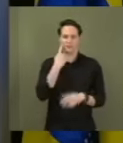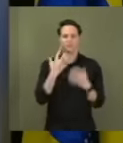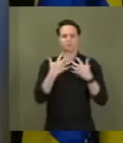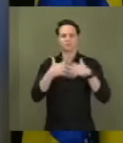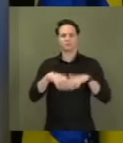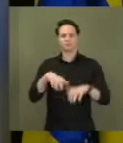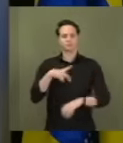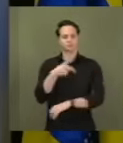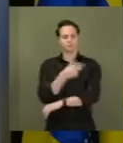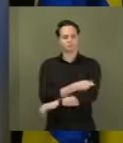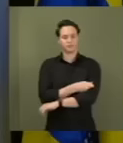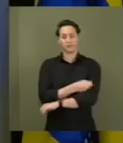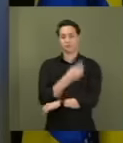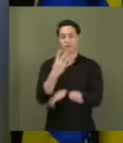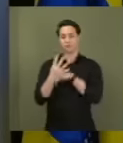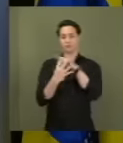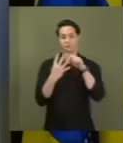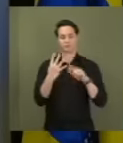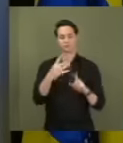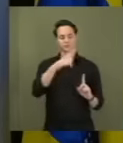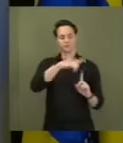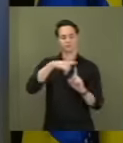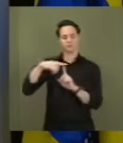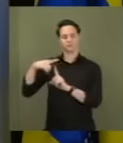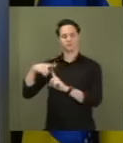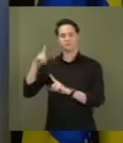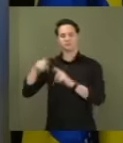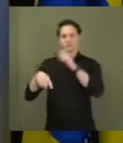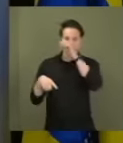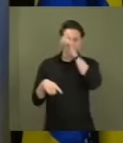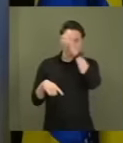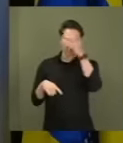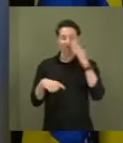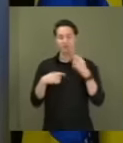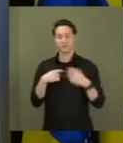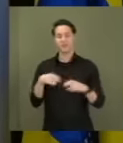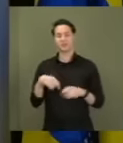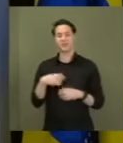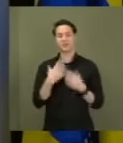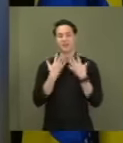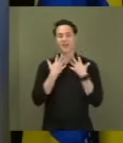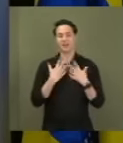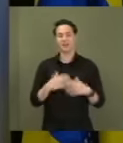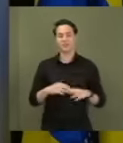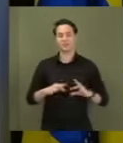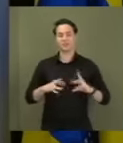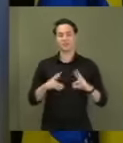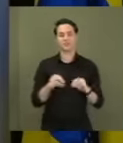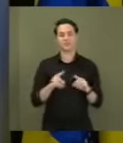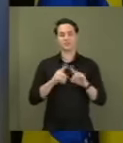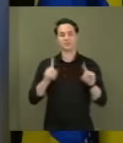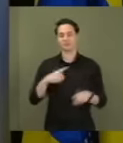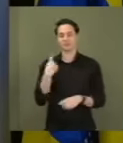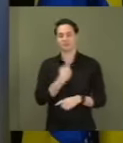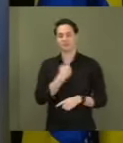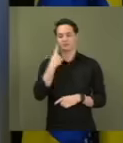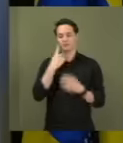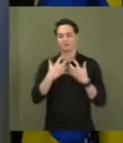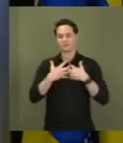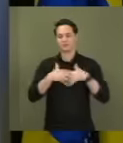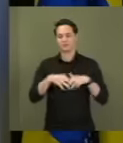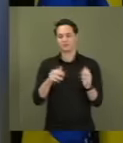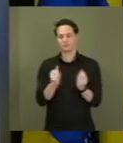do vírus causador da doença, garantindo assim uma ampla